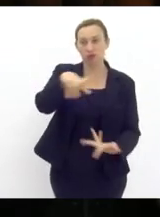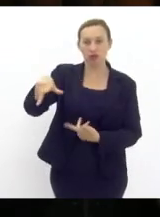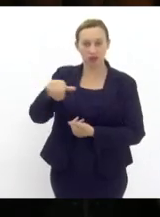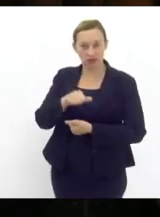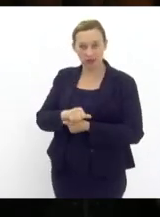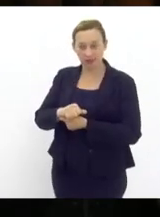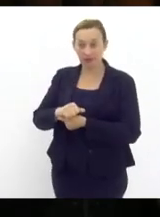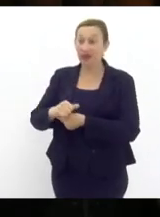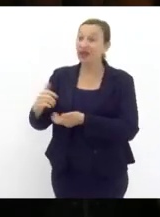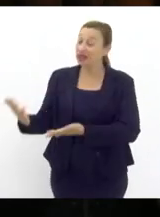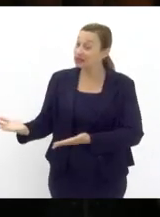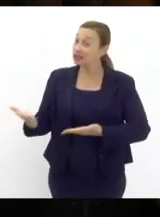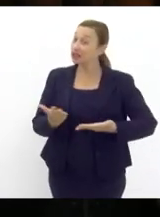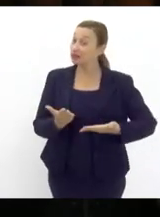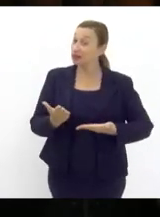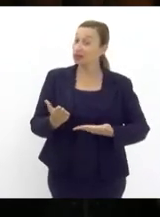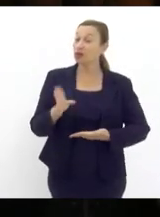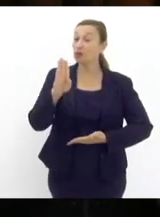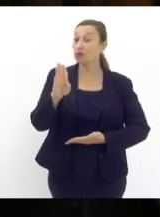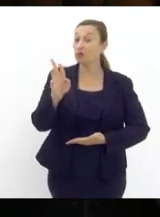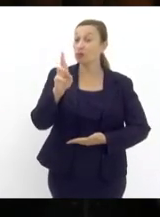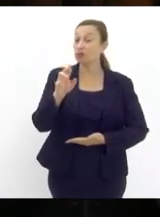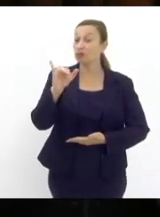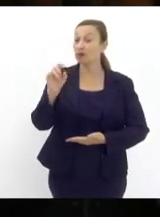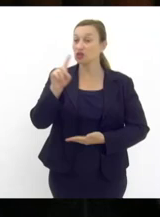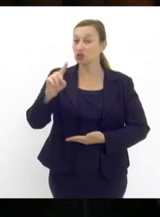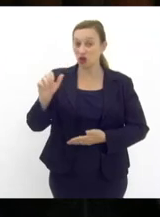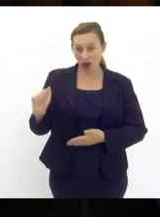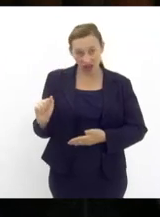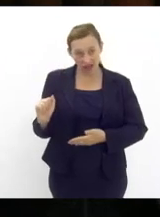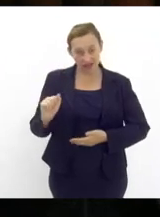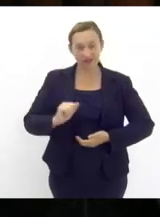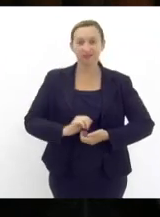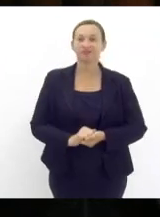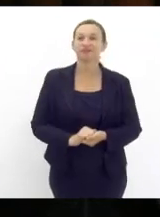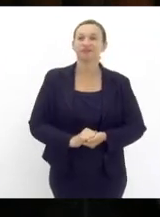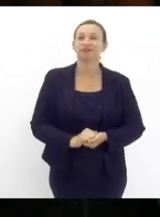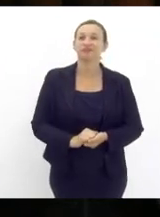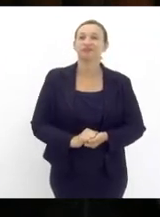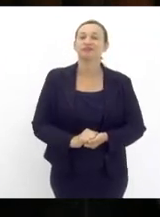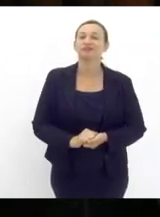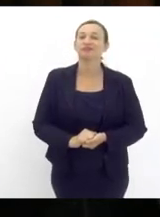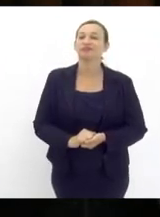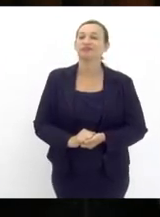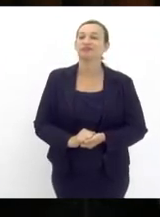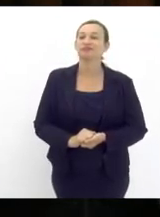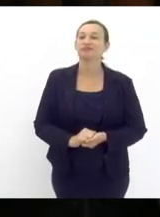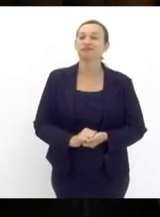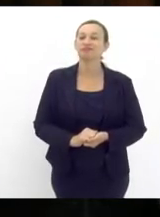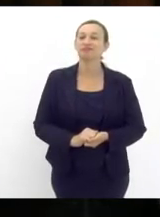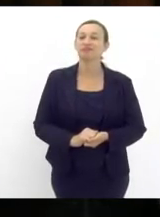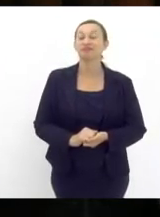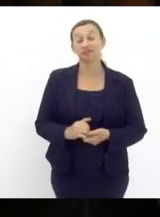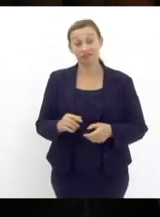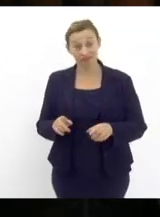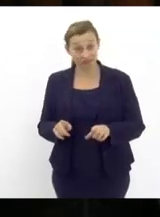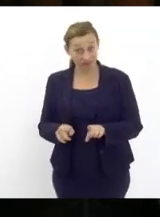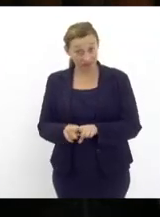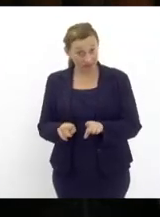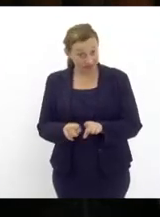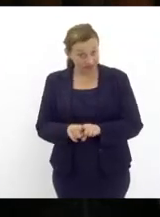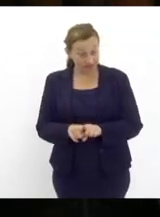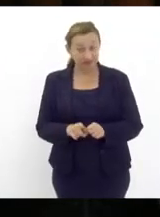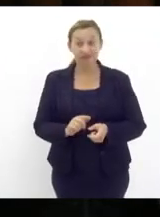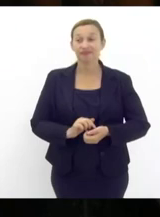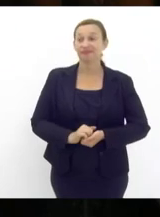Moura Brizola nas mesmas perspectivas de luta histórica e ainda mais e